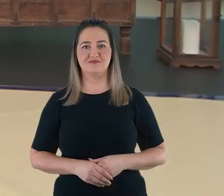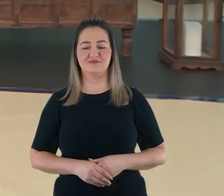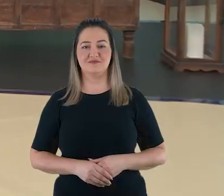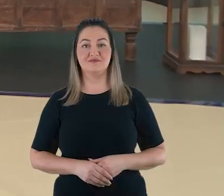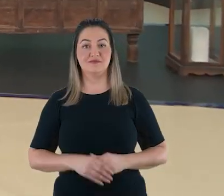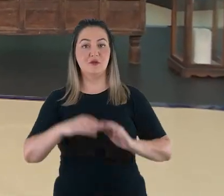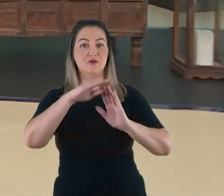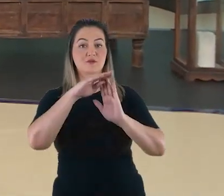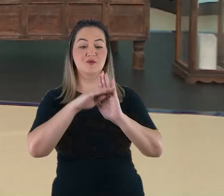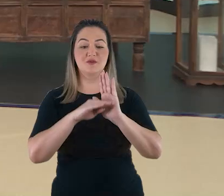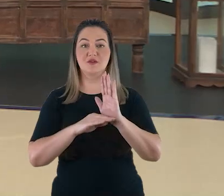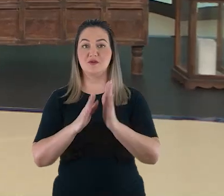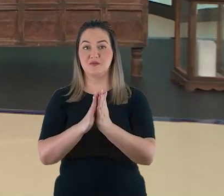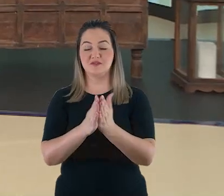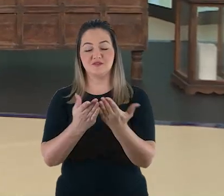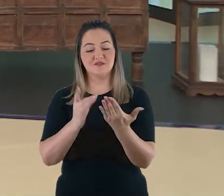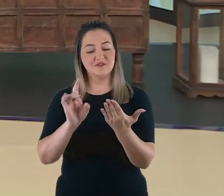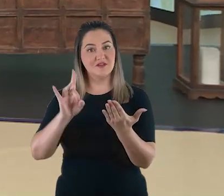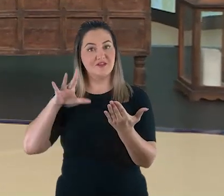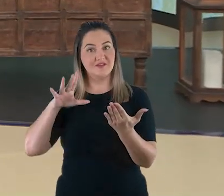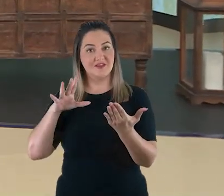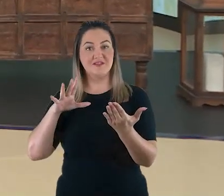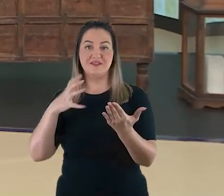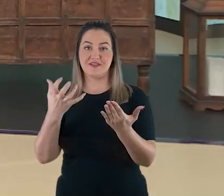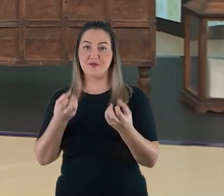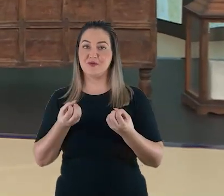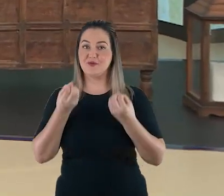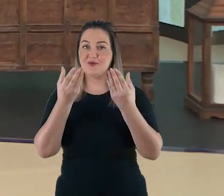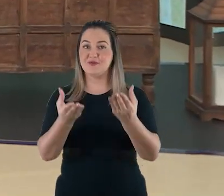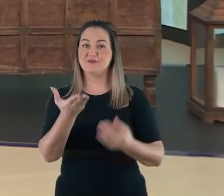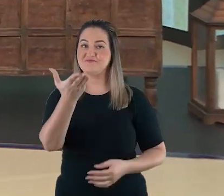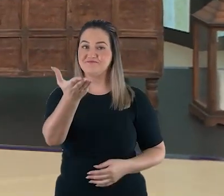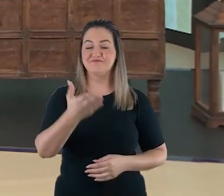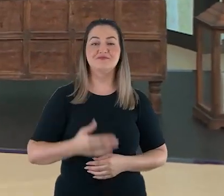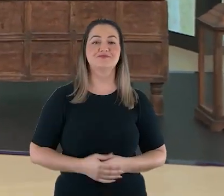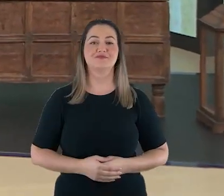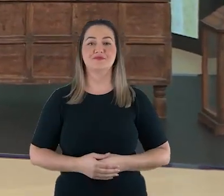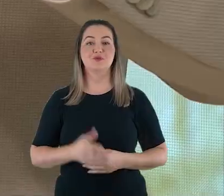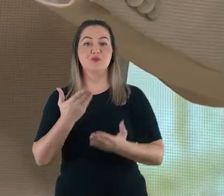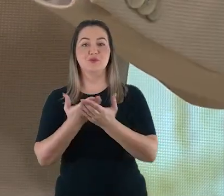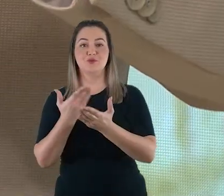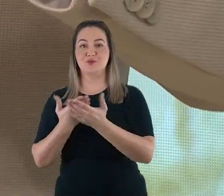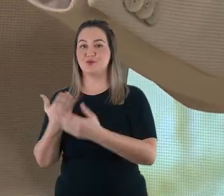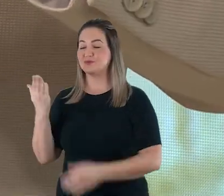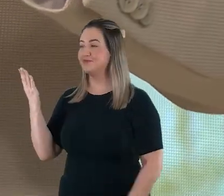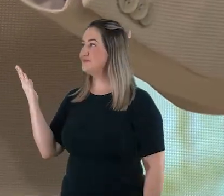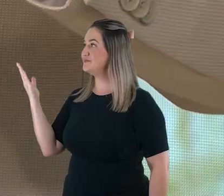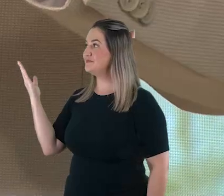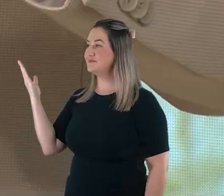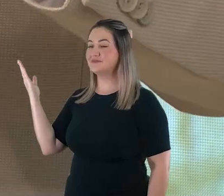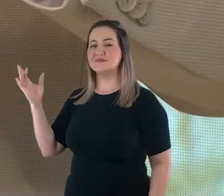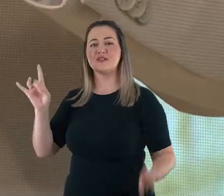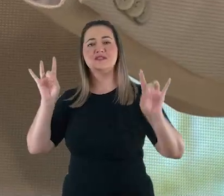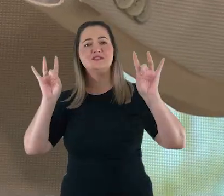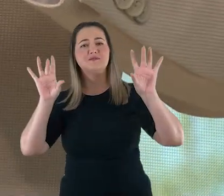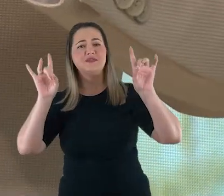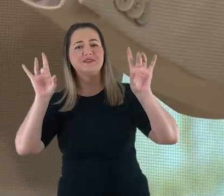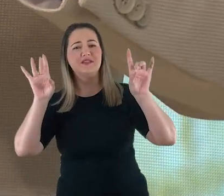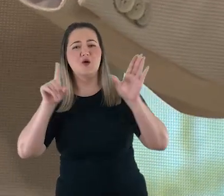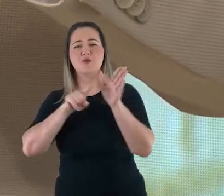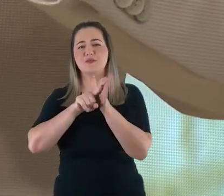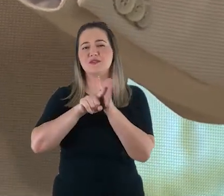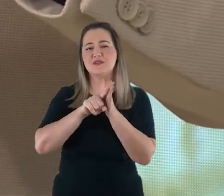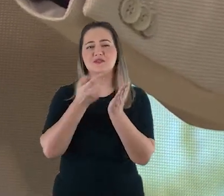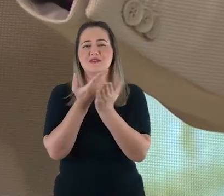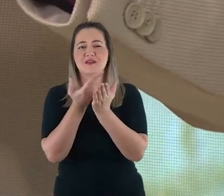Estamos de volta com o programa Evidências e eu quero oferecer para você o nosso guia de estudos especial, preparado com muito carinho para você e sua